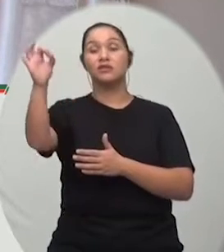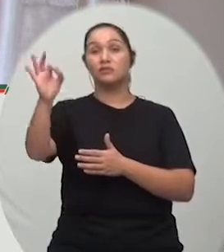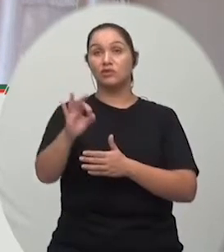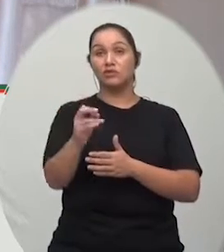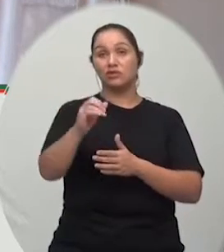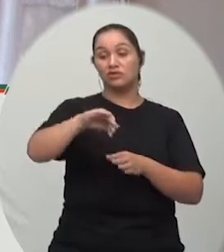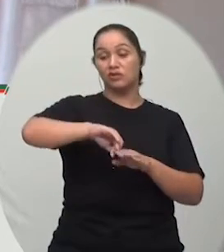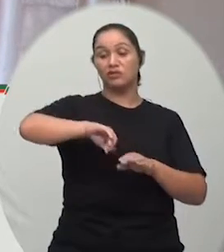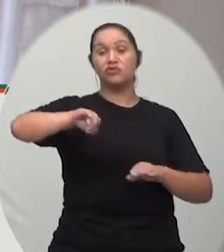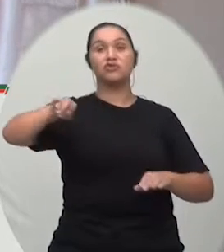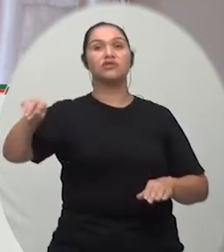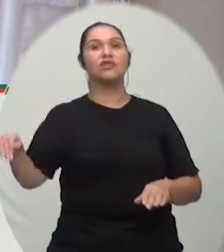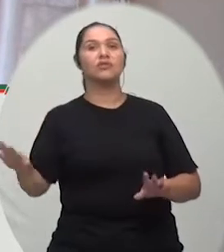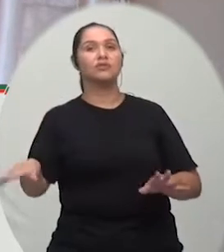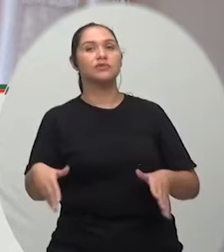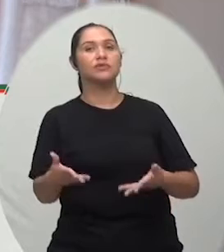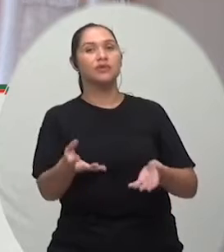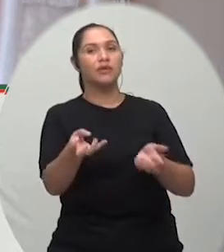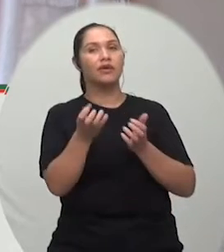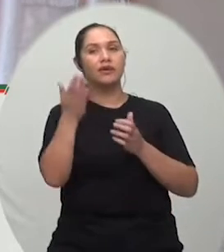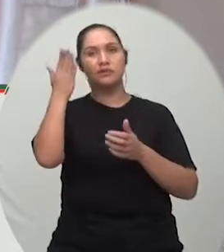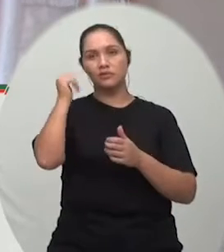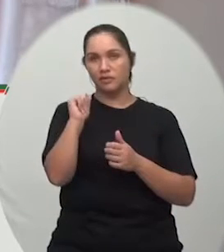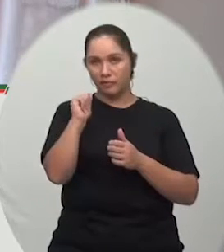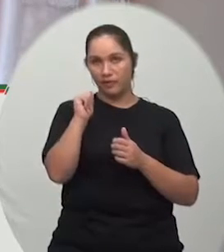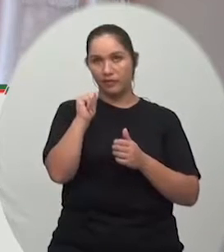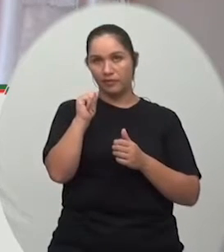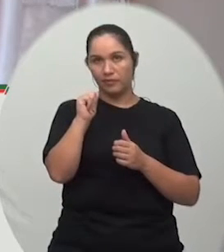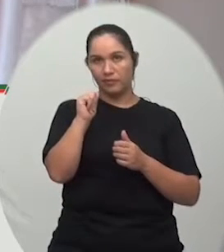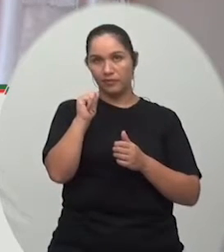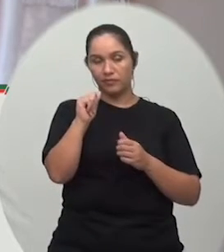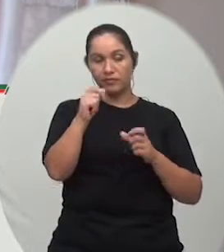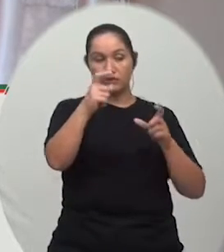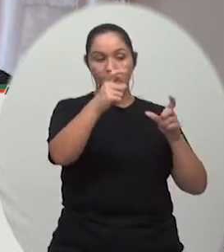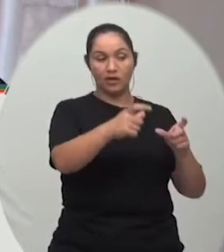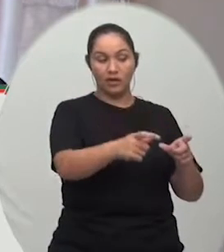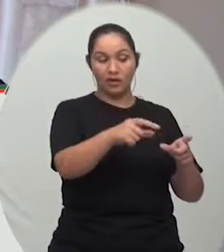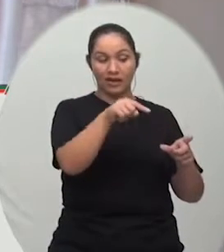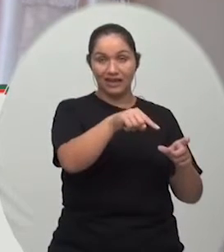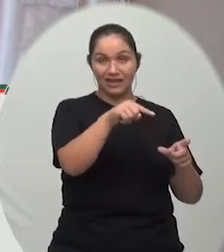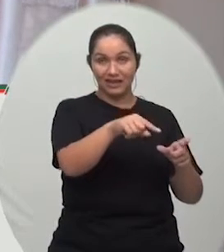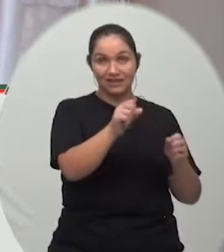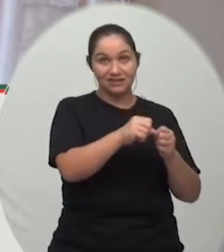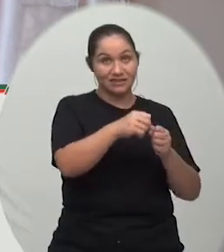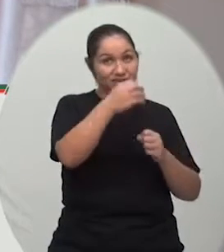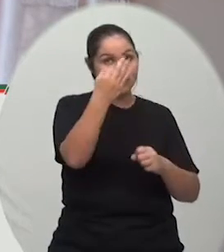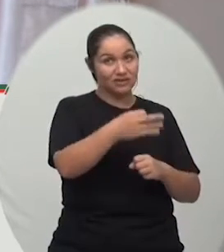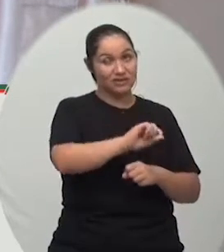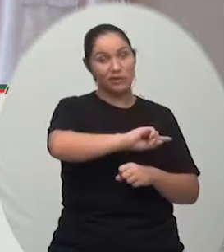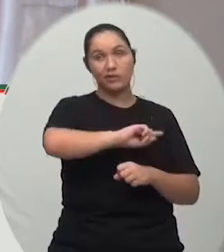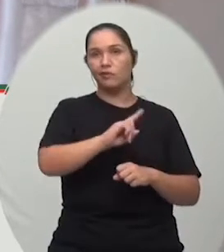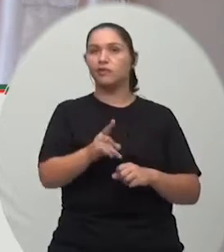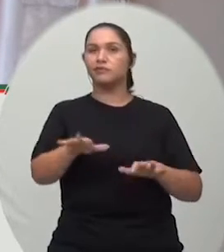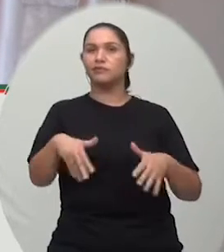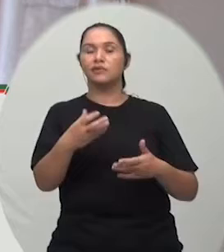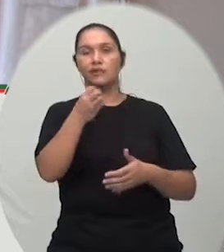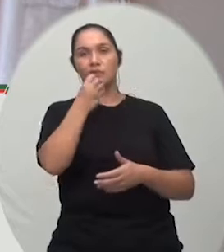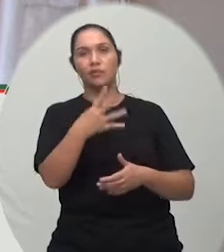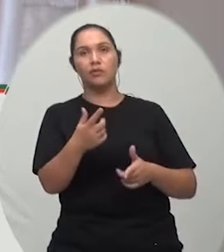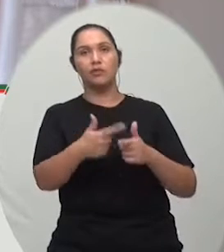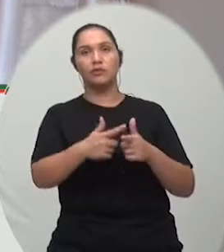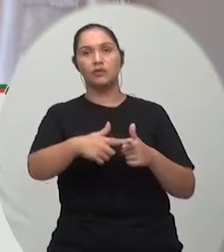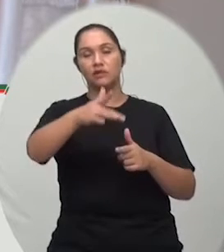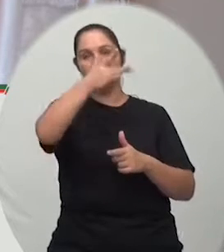A gente não sabe se já foi mandada mensagem para ele, né, para os cartórios, né? Então, até é bom para que, de repente, as pessoas